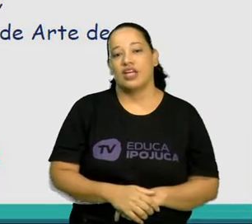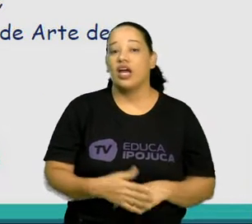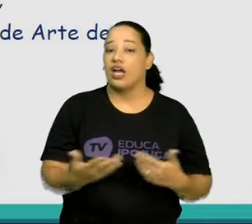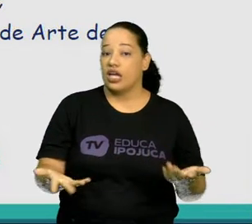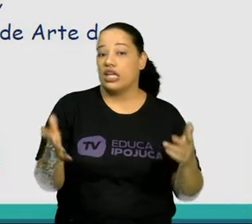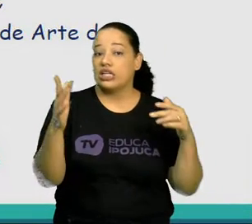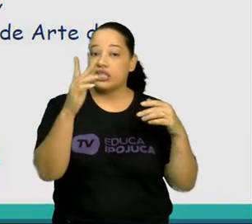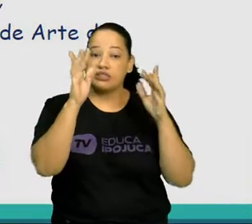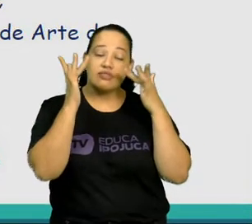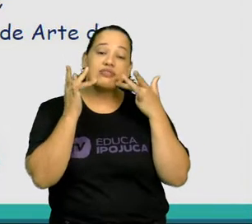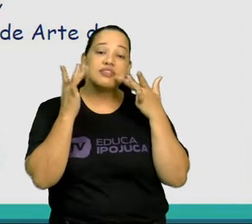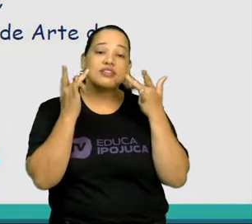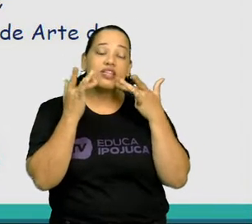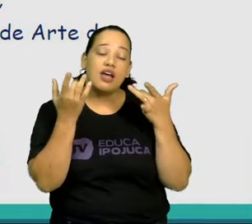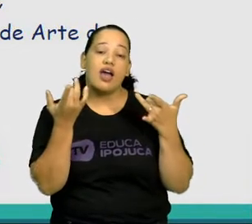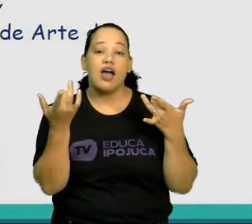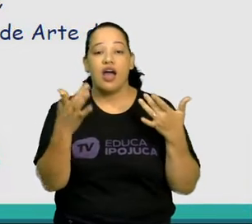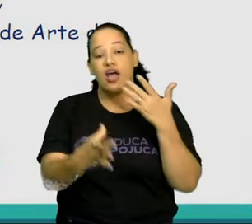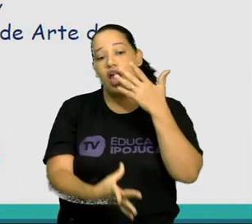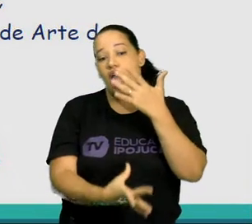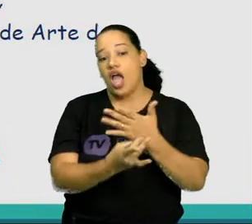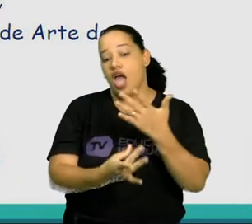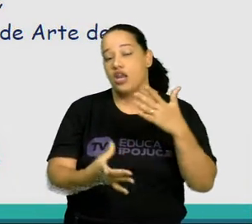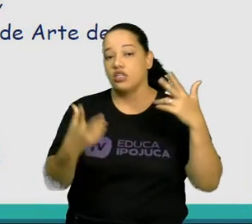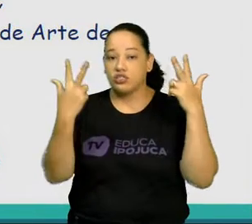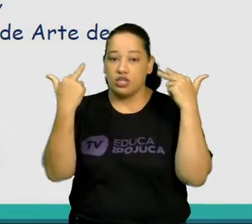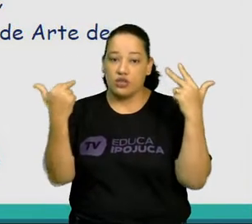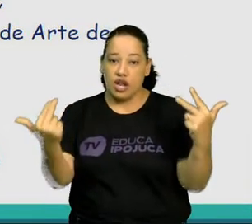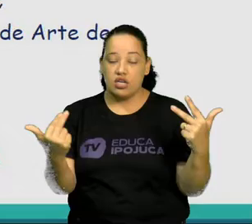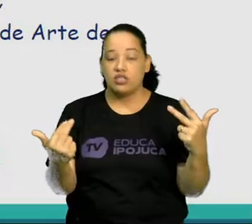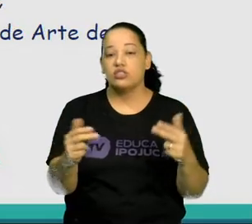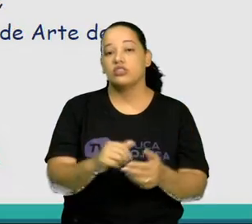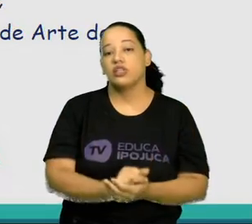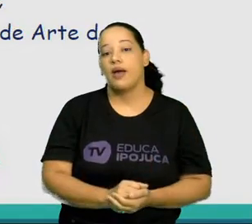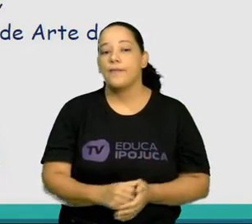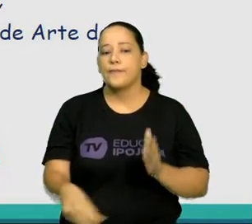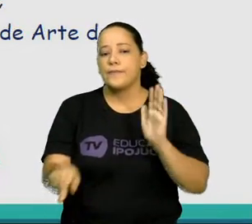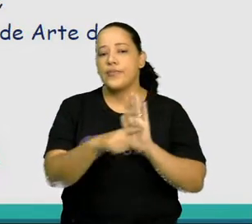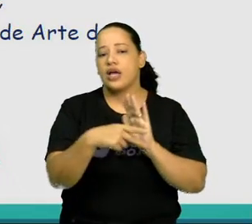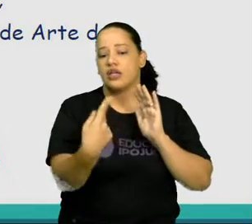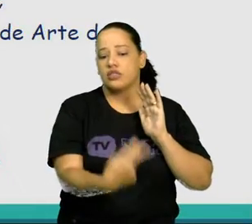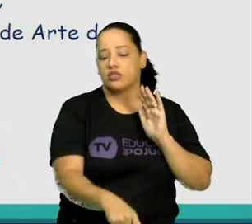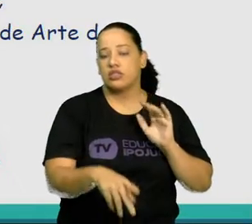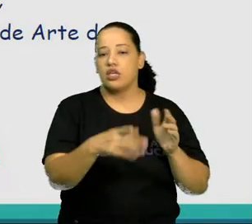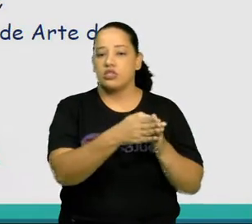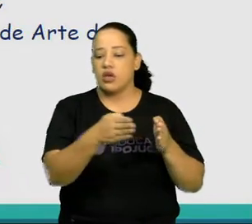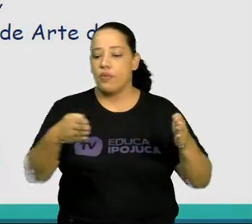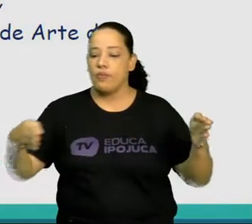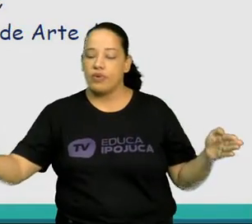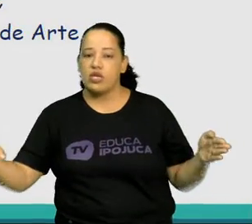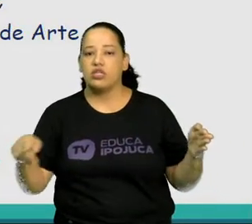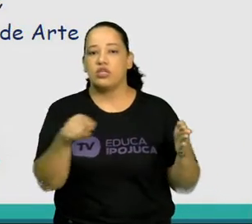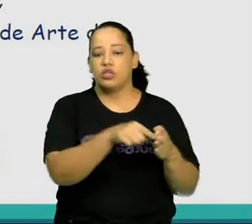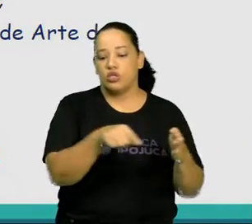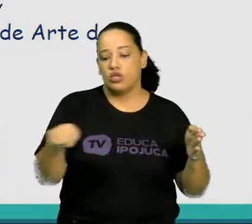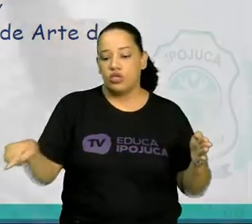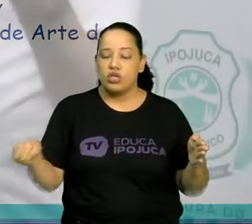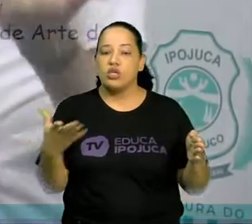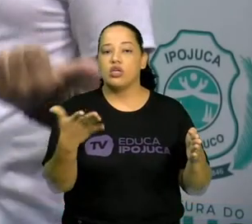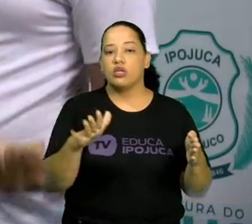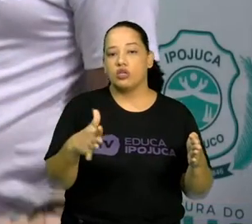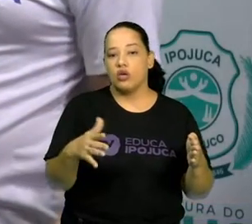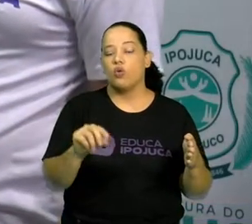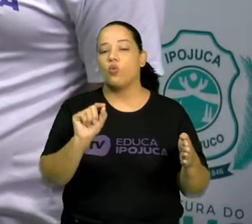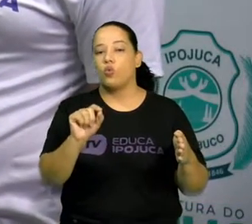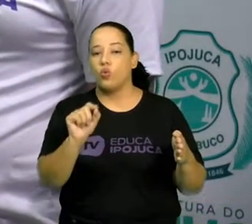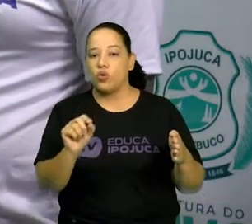Teatro realista naturalista. Ele está ligado ao mesmo período literário que compreende o realismo